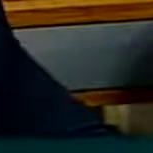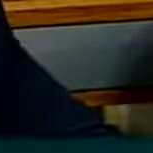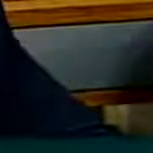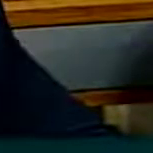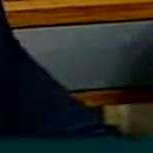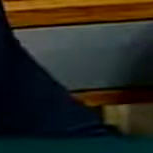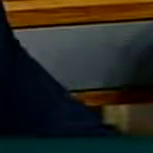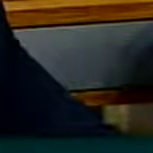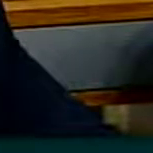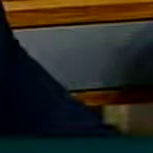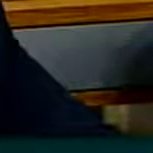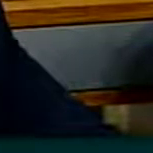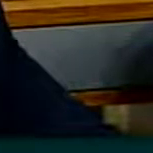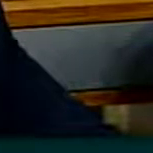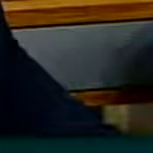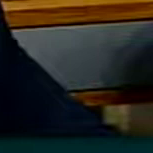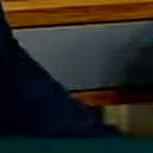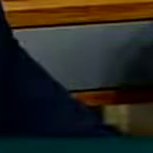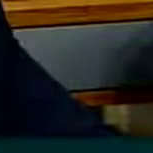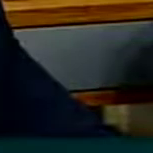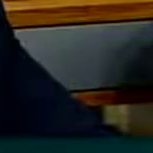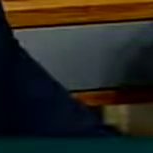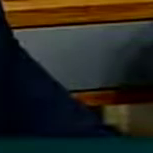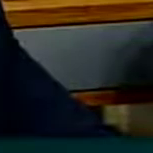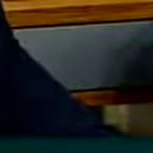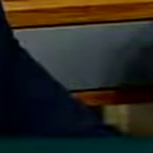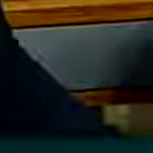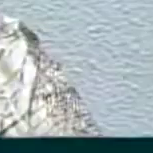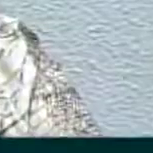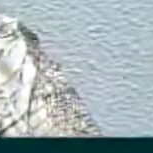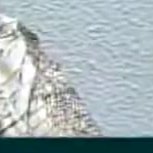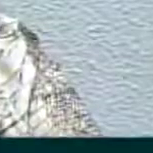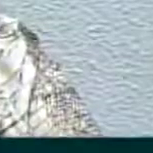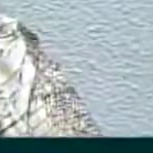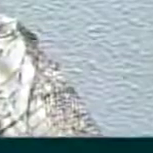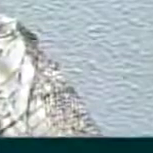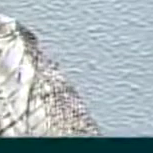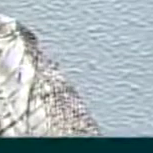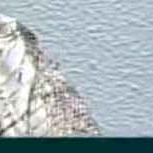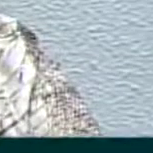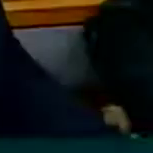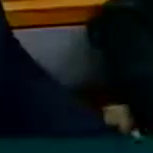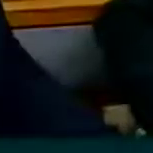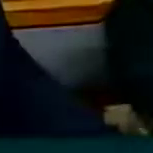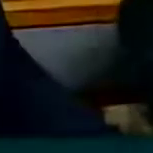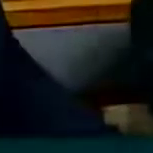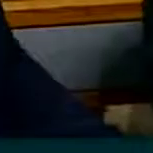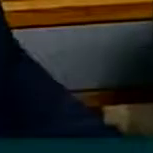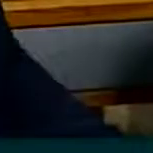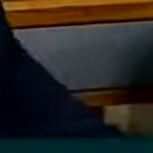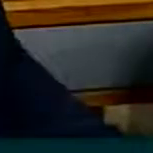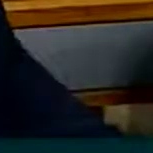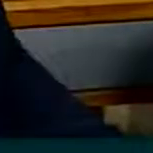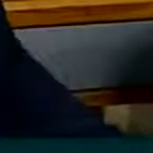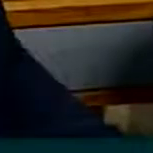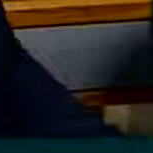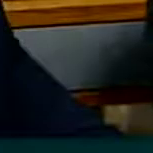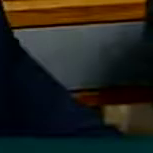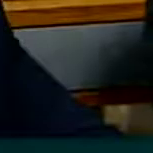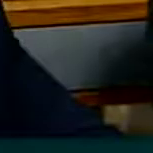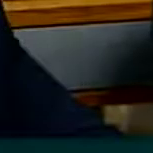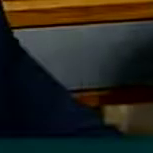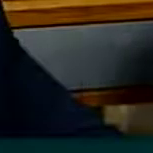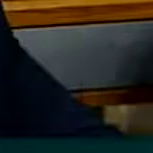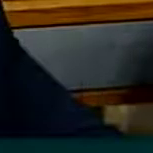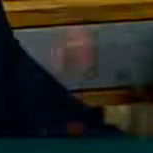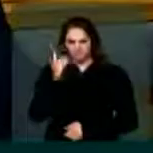para não ser envolvido em matérias? Tem conhecimento disso? Não, nunca ouvi isso. De pagamentos da Marsans a